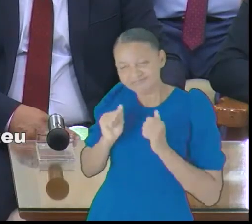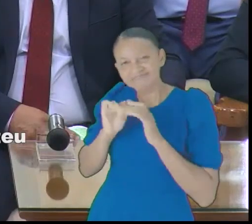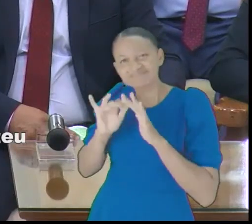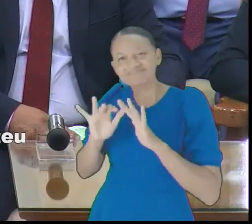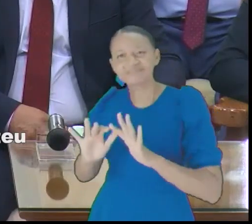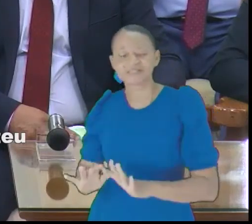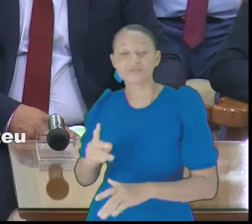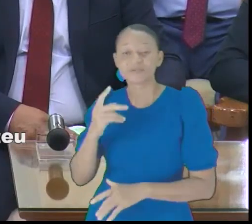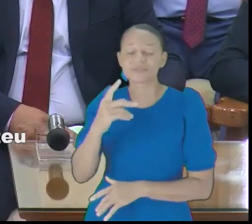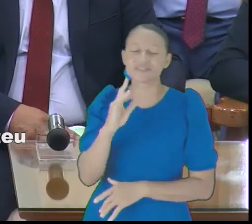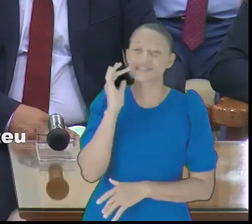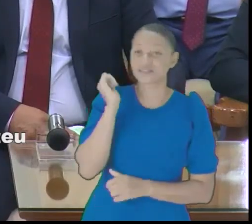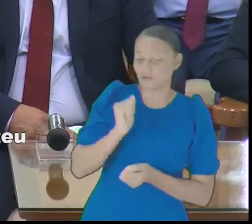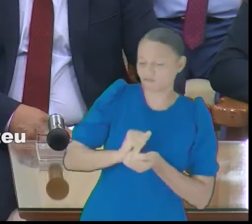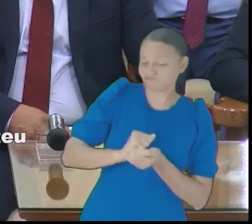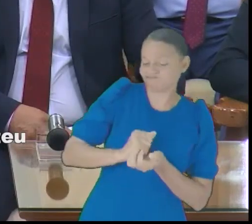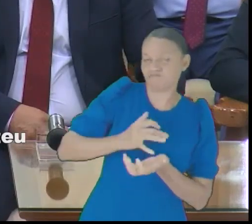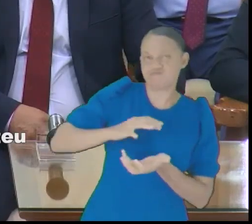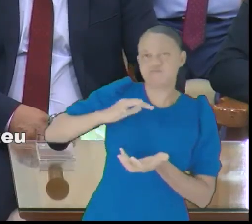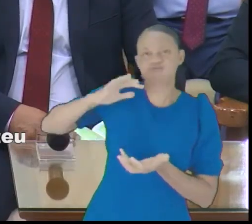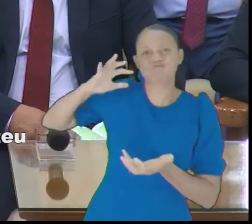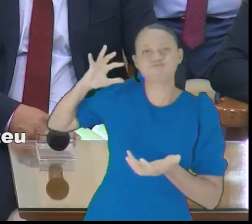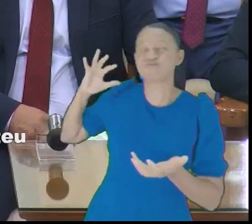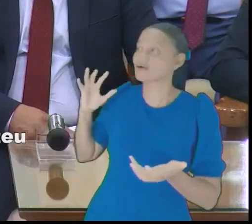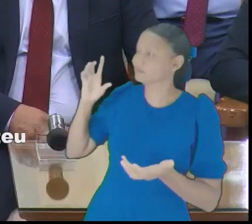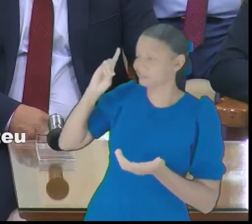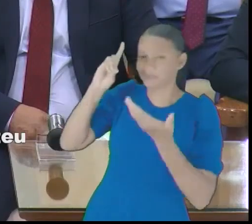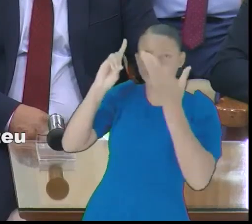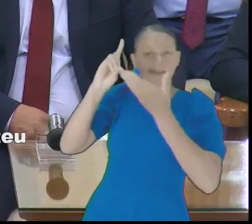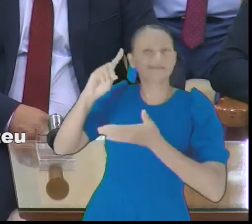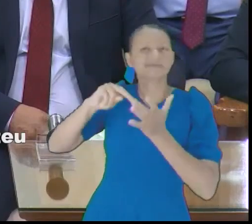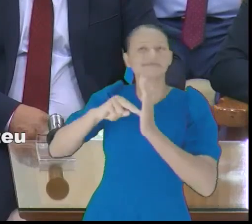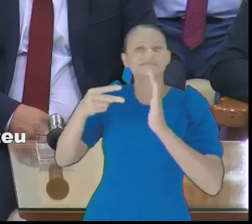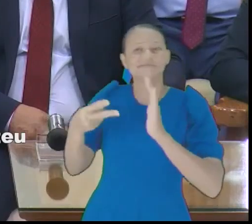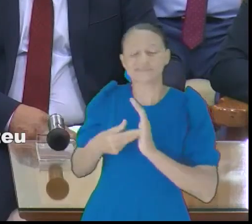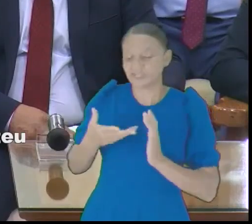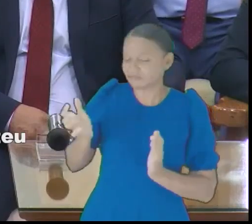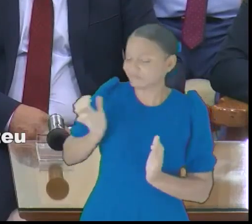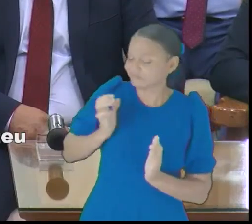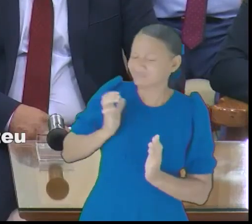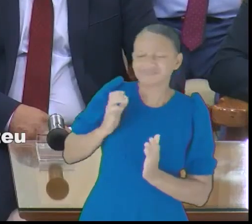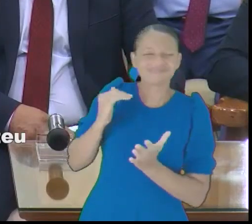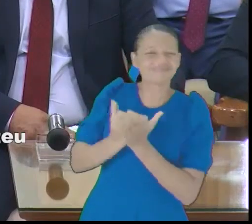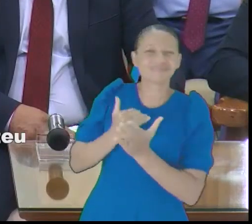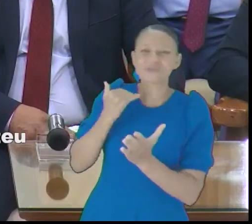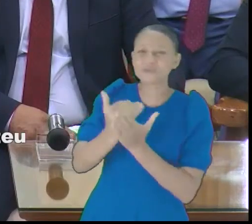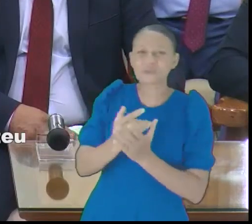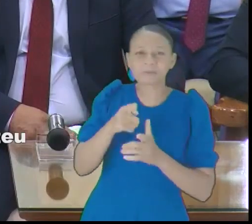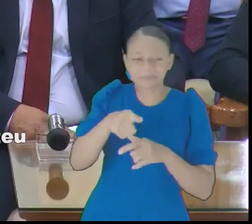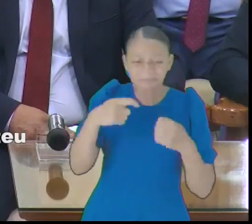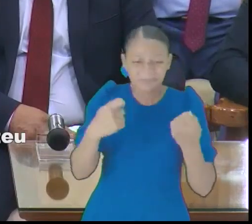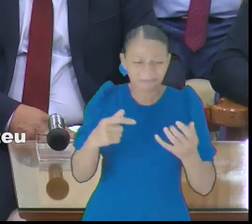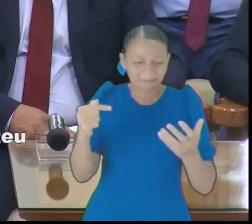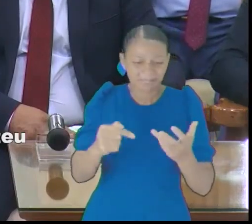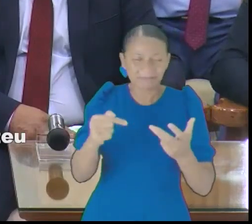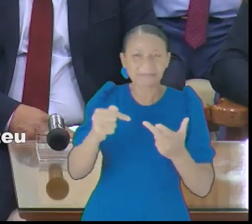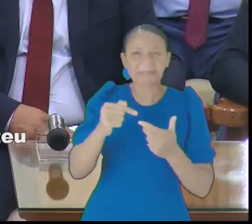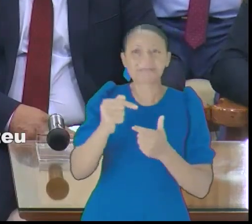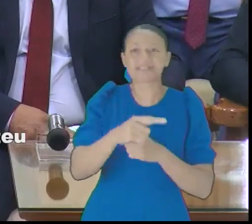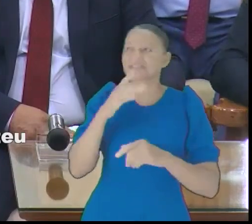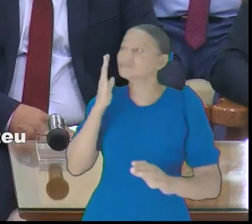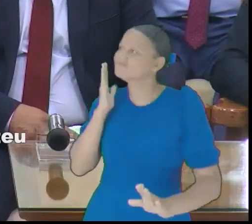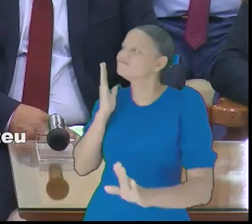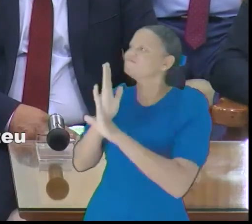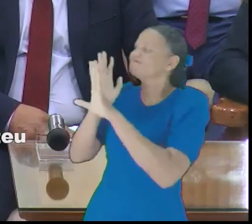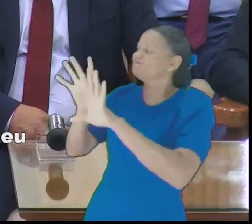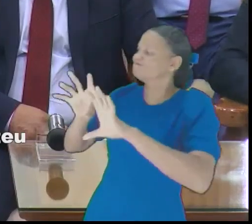tesouro, eu sou a tua maior riqueza. Tudo que você precisa, você pode encontrar